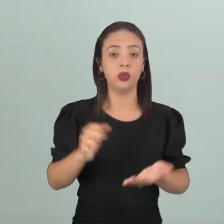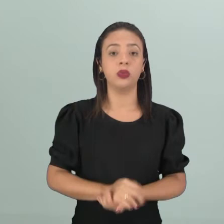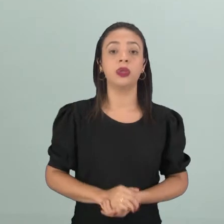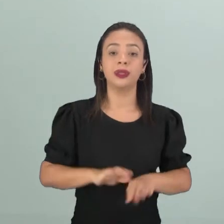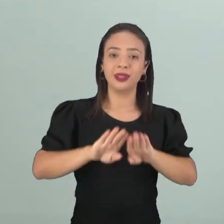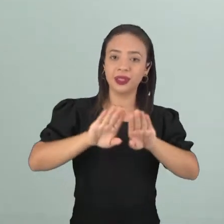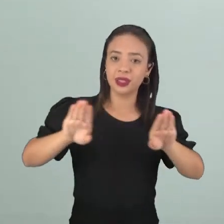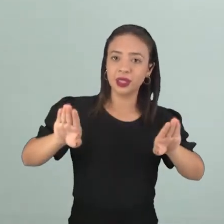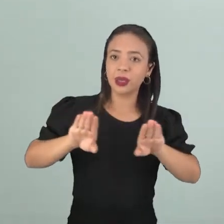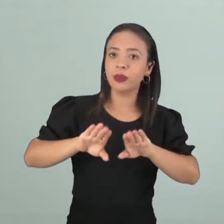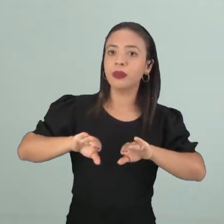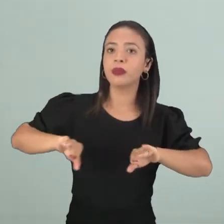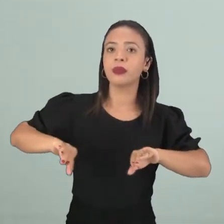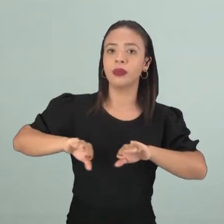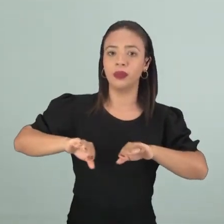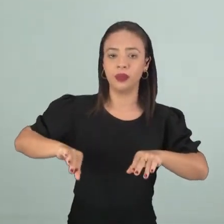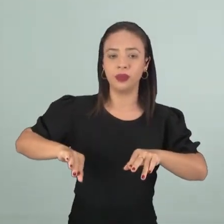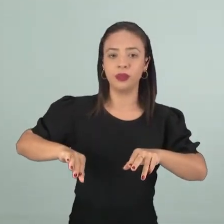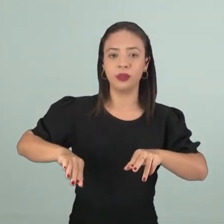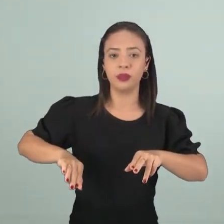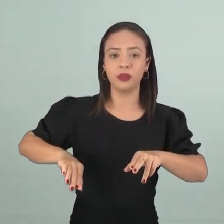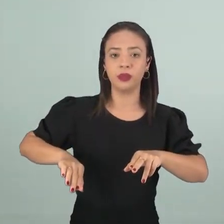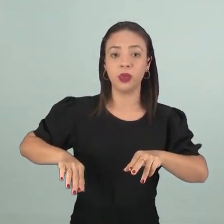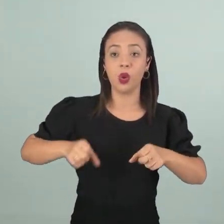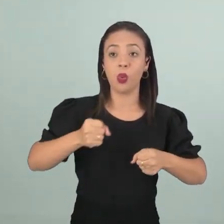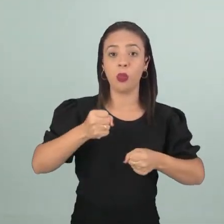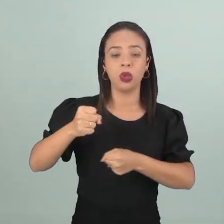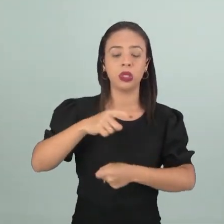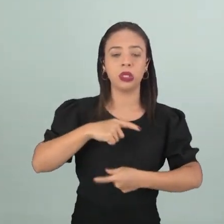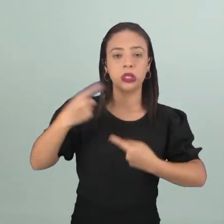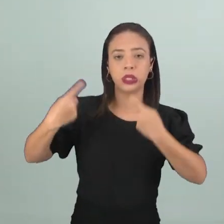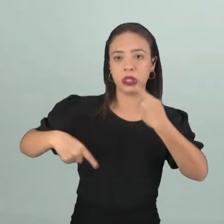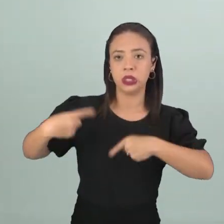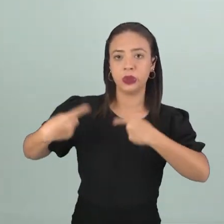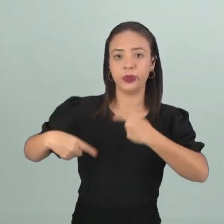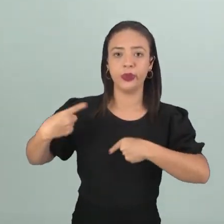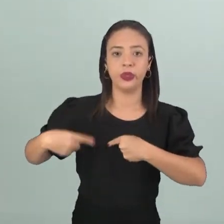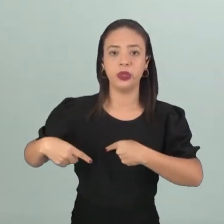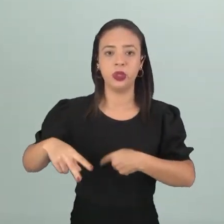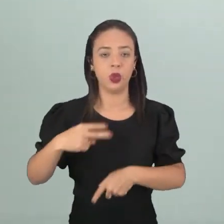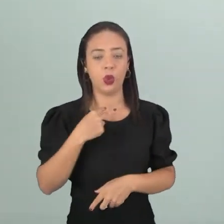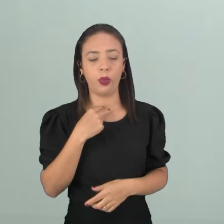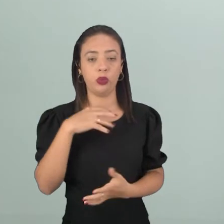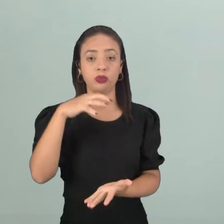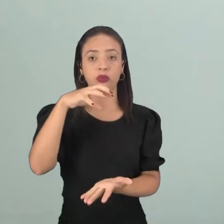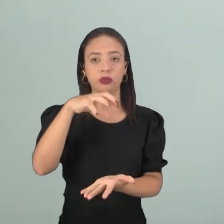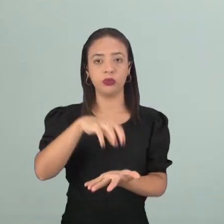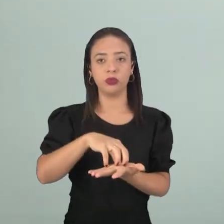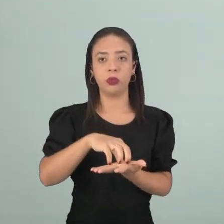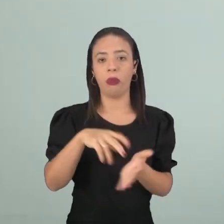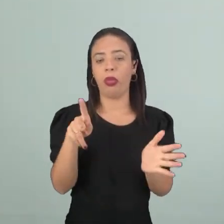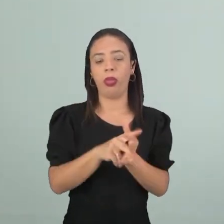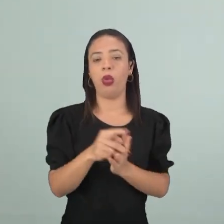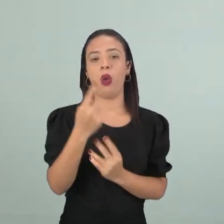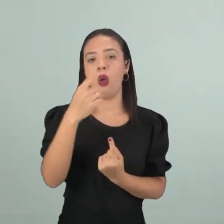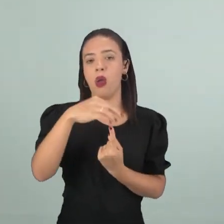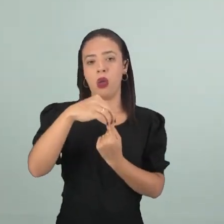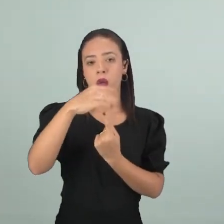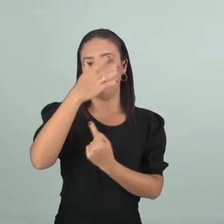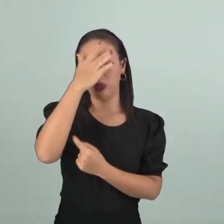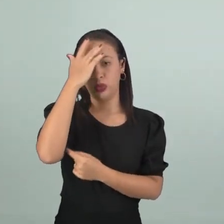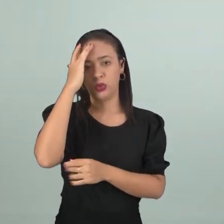a divisão desse poder político. O poder político ele não seria centralizado nas mãos de uma pessoa,